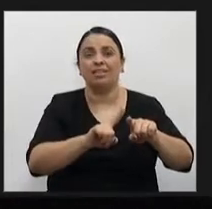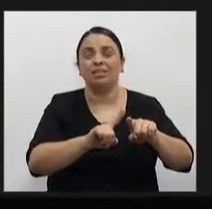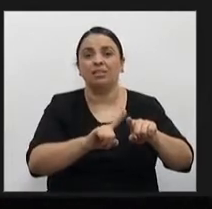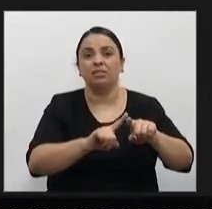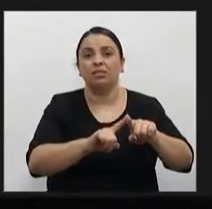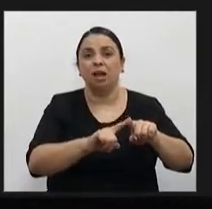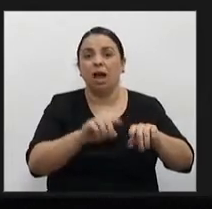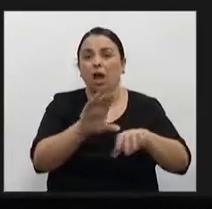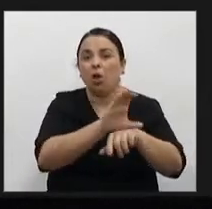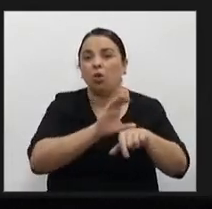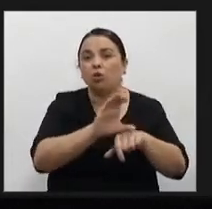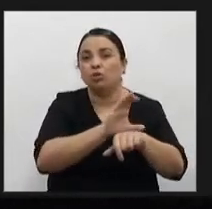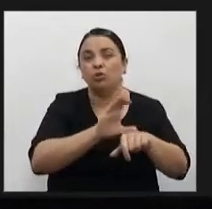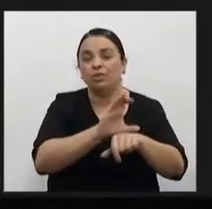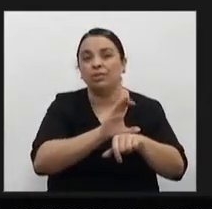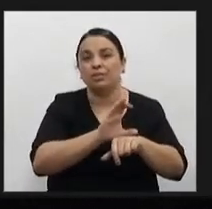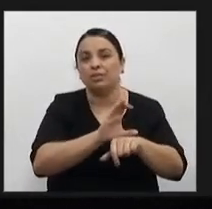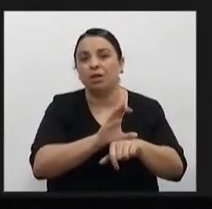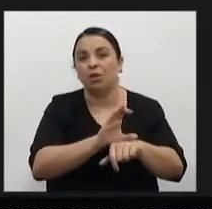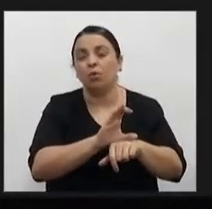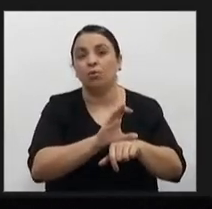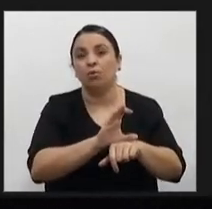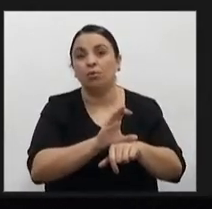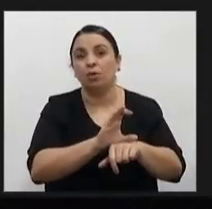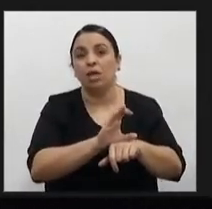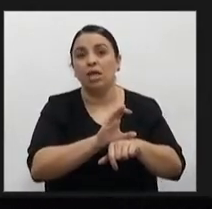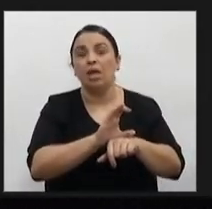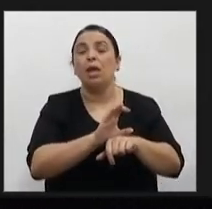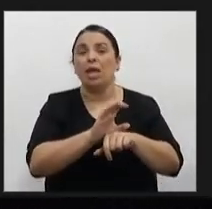Deficiência e fere de morte a LBI.